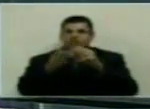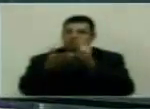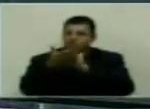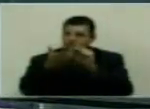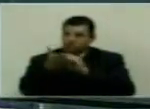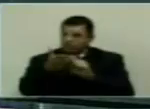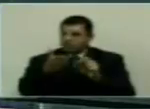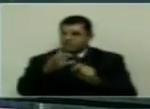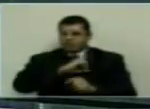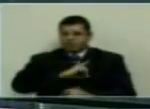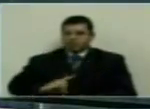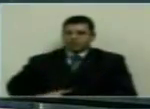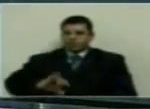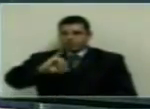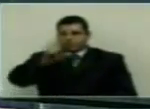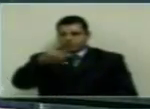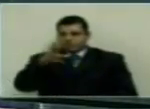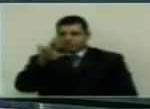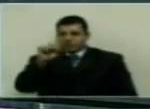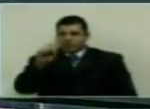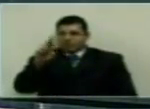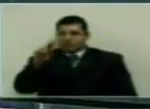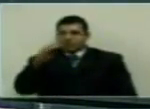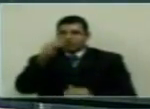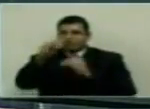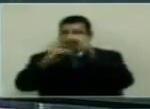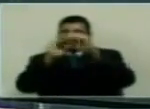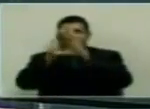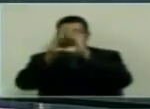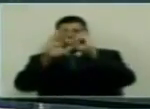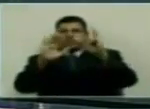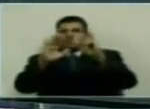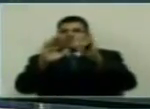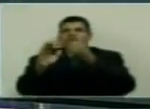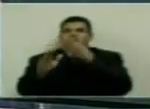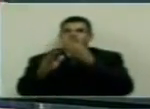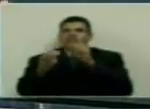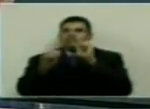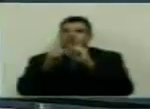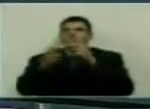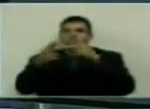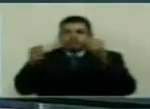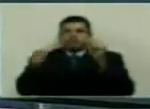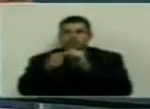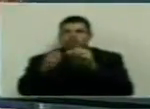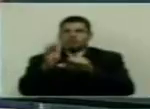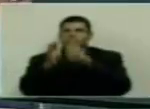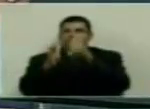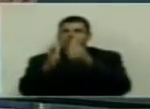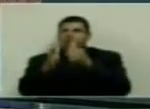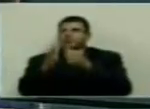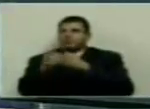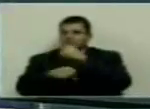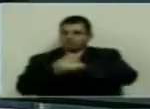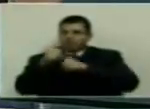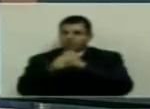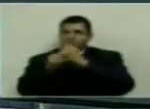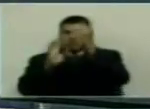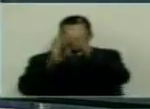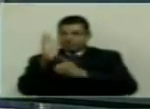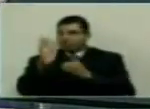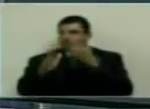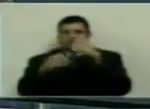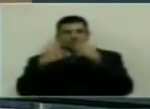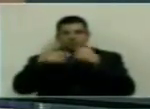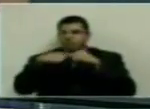Legislar, deputado Zé Ricardo. Criar leis. Isso é uma coisa do primeiro ano de direito. Não precisa ser